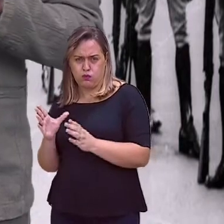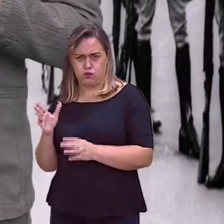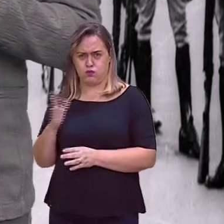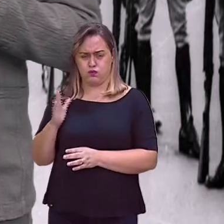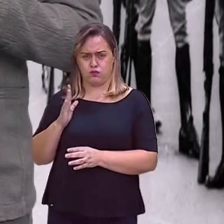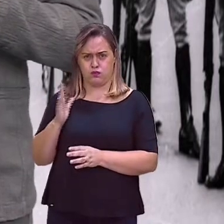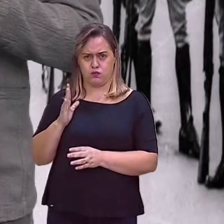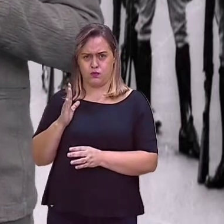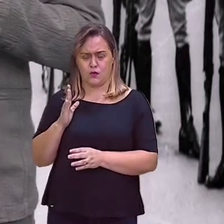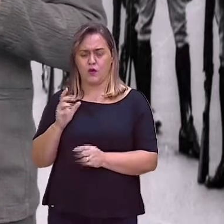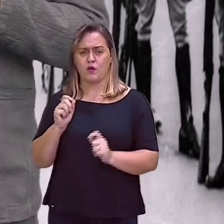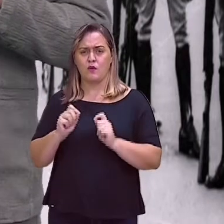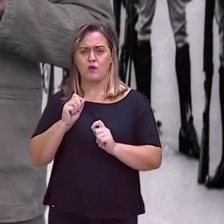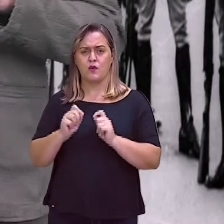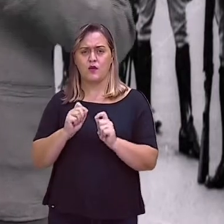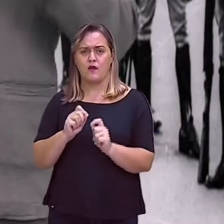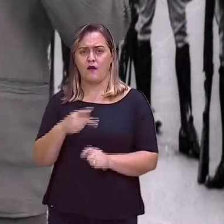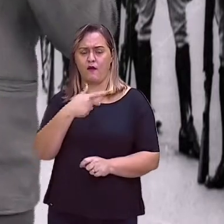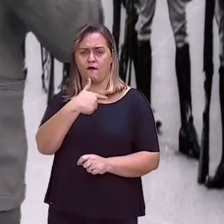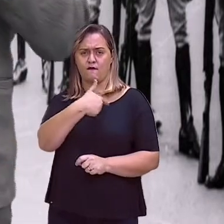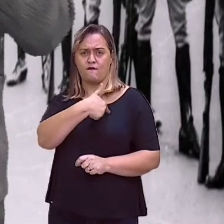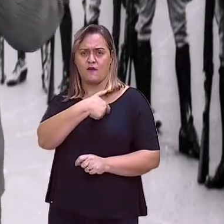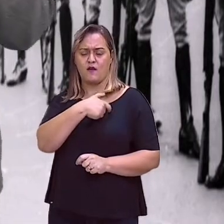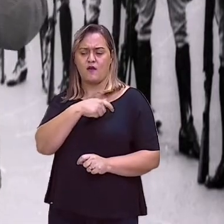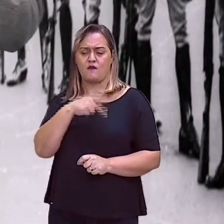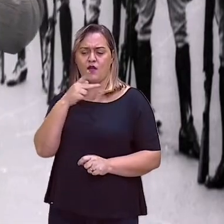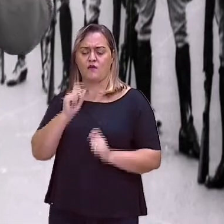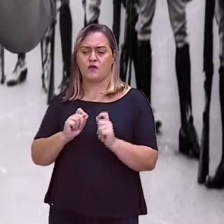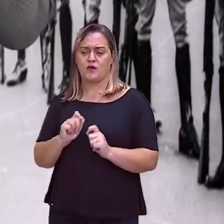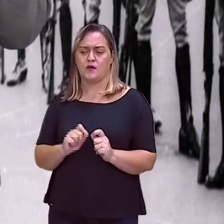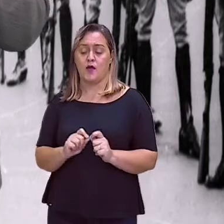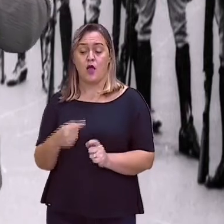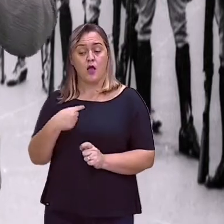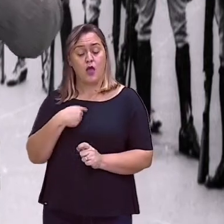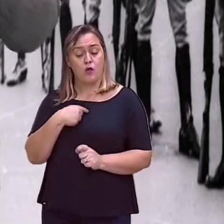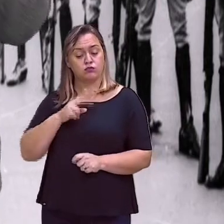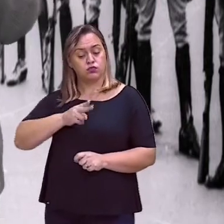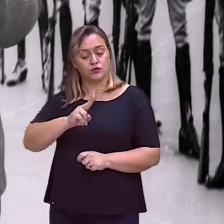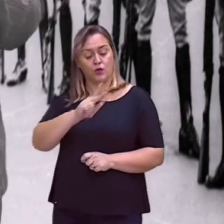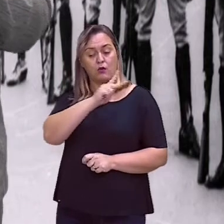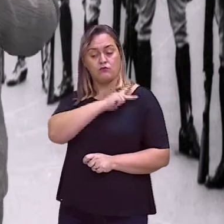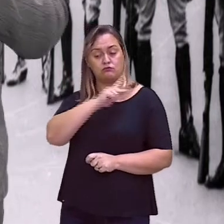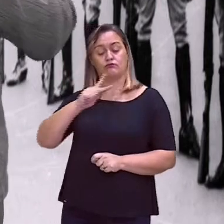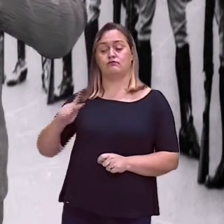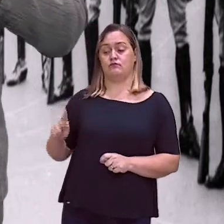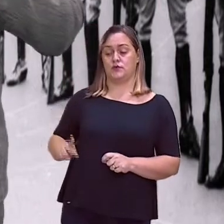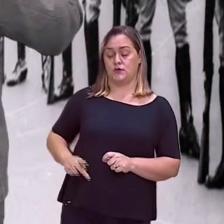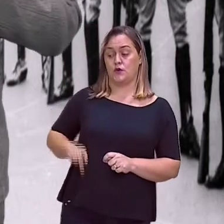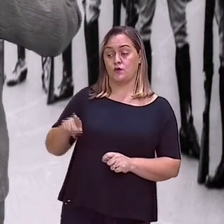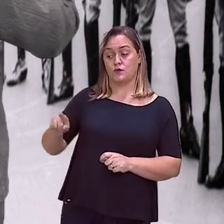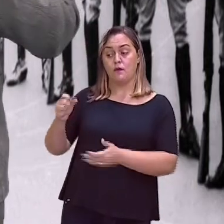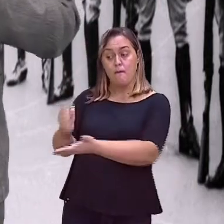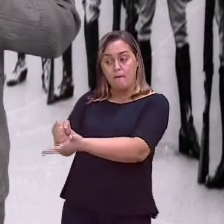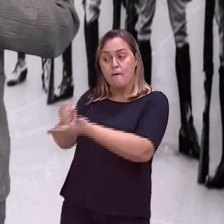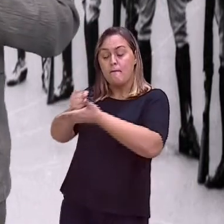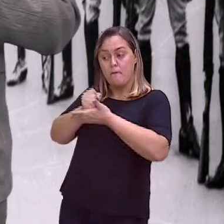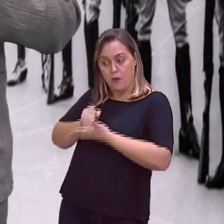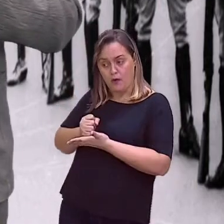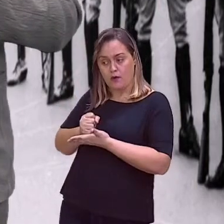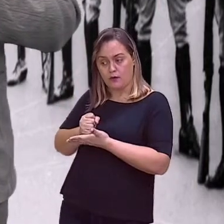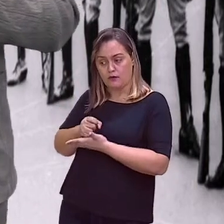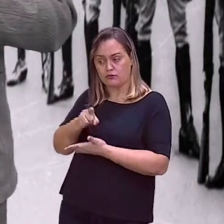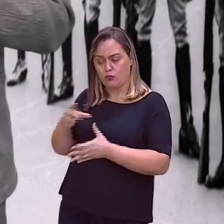o que Vargas falava. Ou eu continuo no poder, vocês me apoiam, né? Me